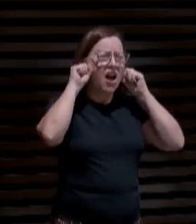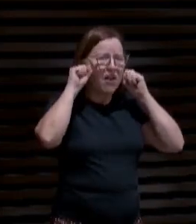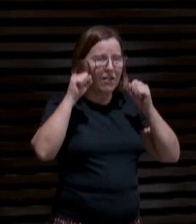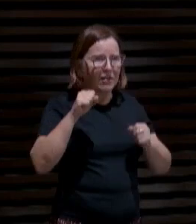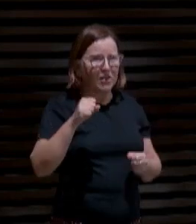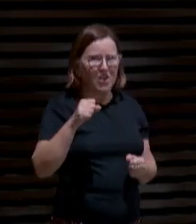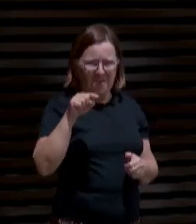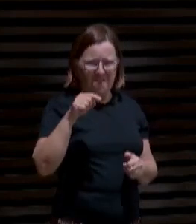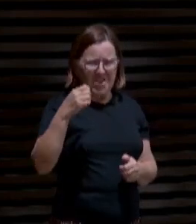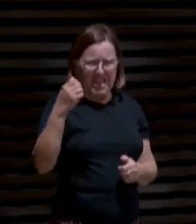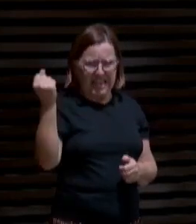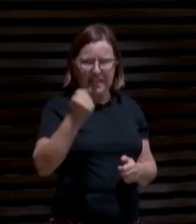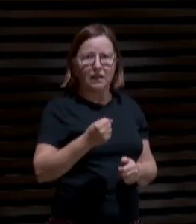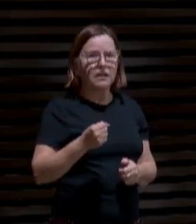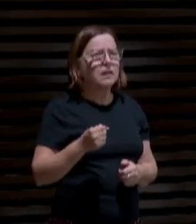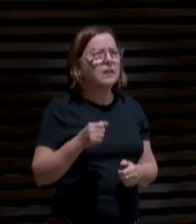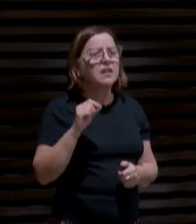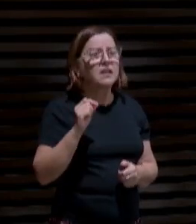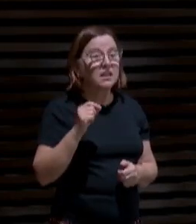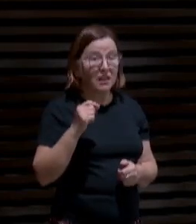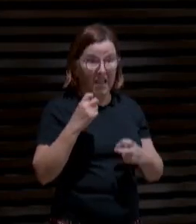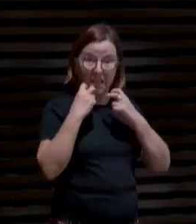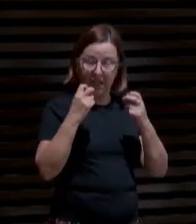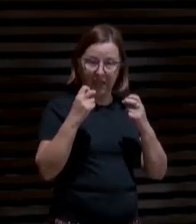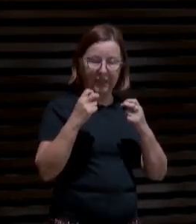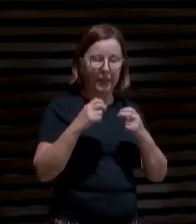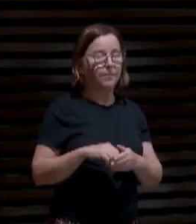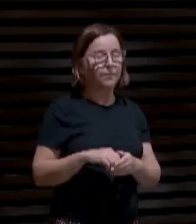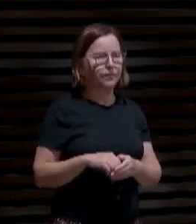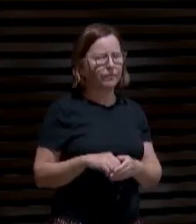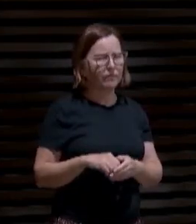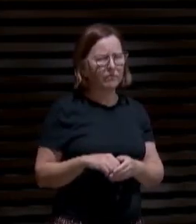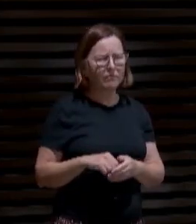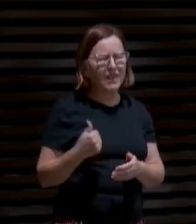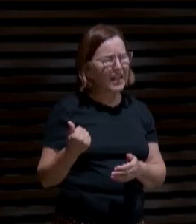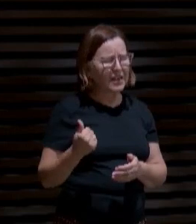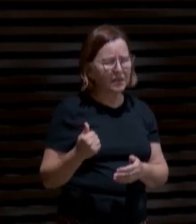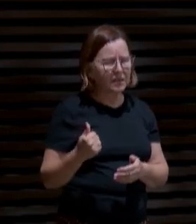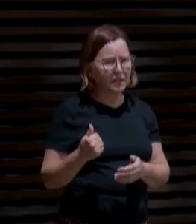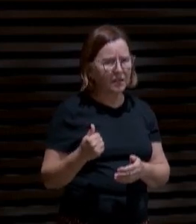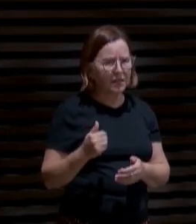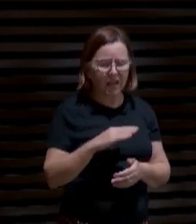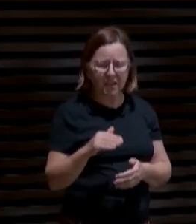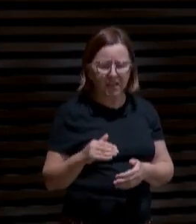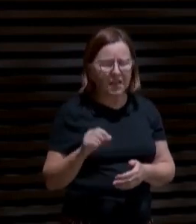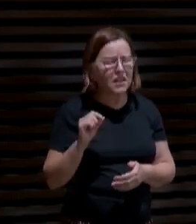assassina, assassina. Mas quem diz isto? Elas quem? As crianças que eu